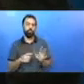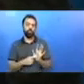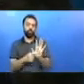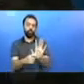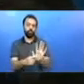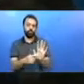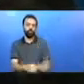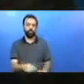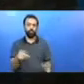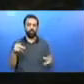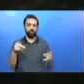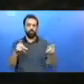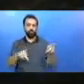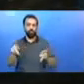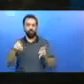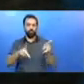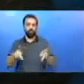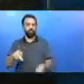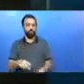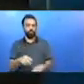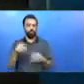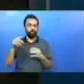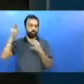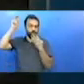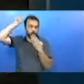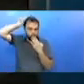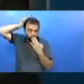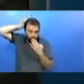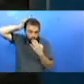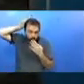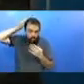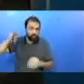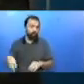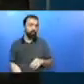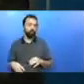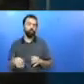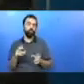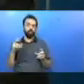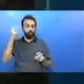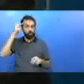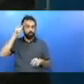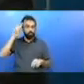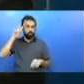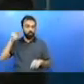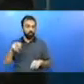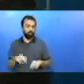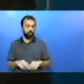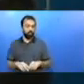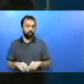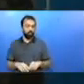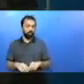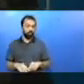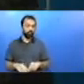povos indígenas que também formaram o nosso país. Então vocês se lembram? Olha, vejam, todas essas histórias, essas lendas que são contadas, e às